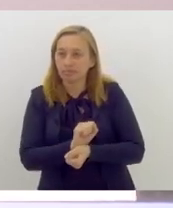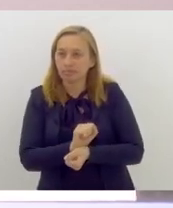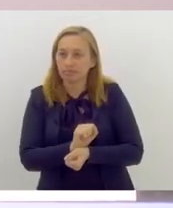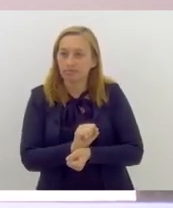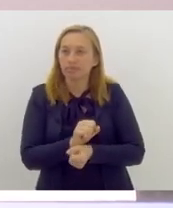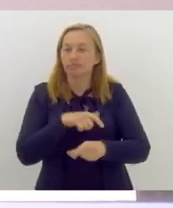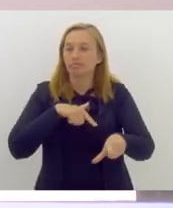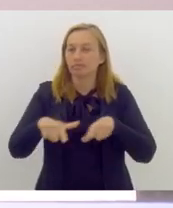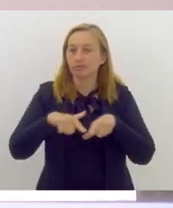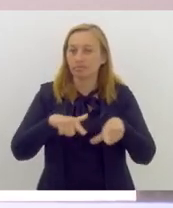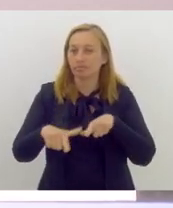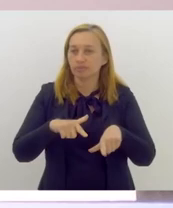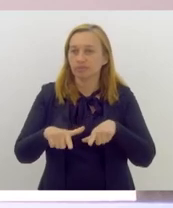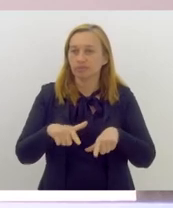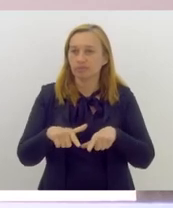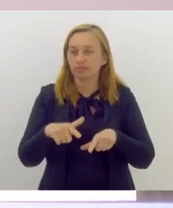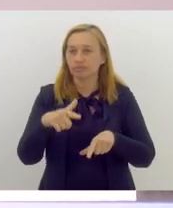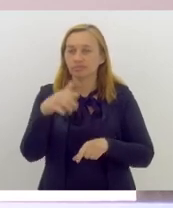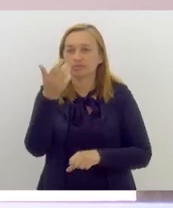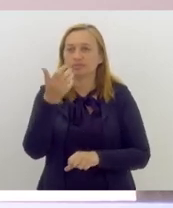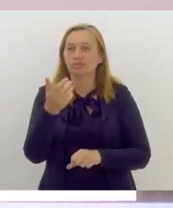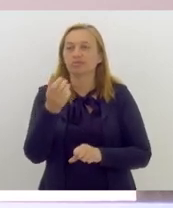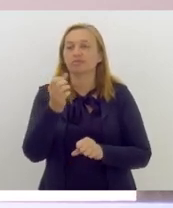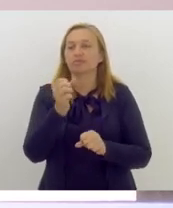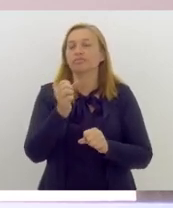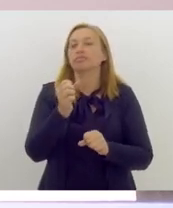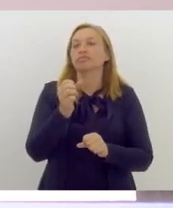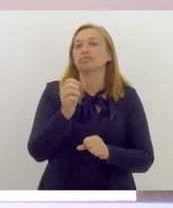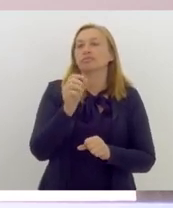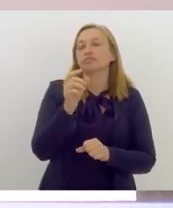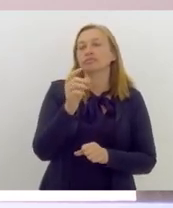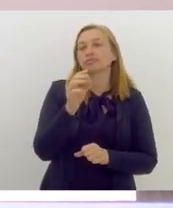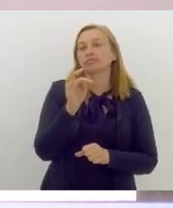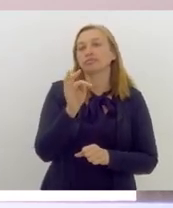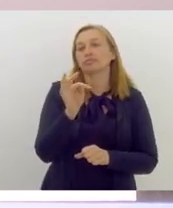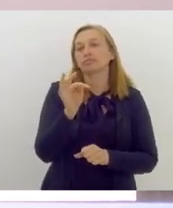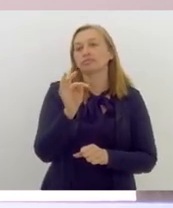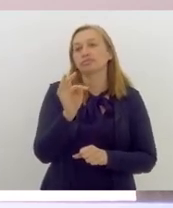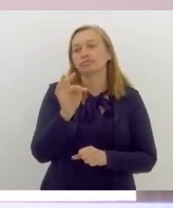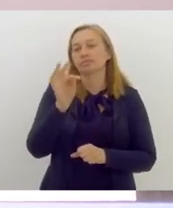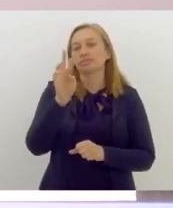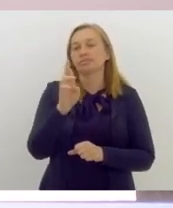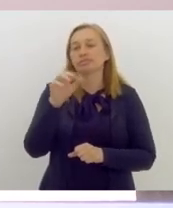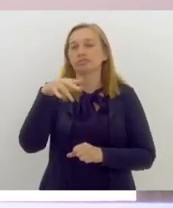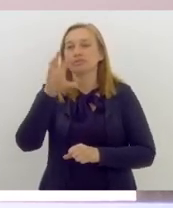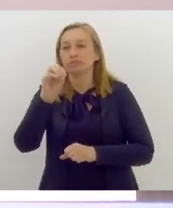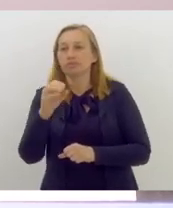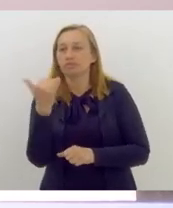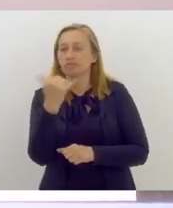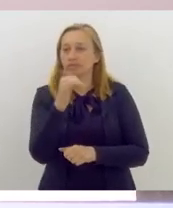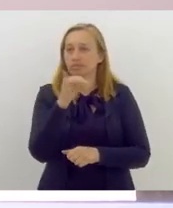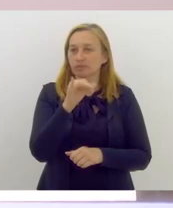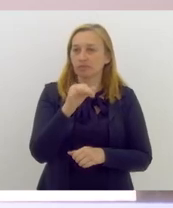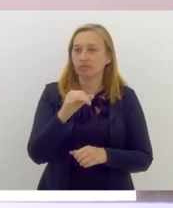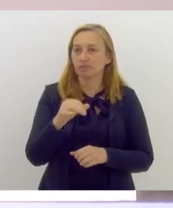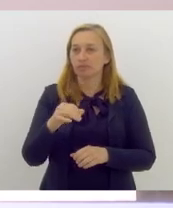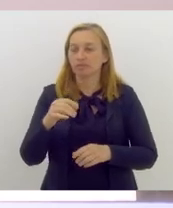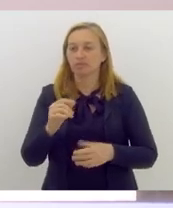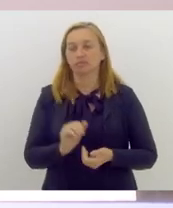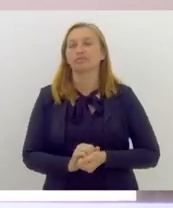termelétricas gera grave ameaça a ordem pública econômica e social